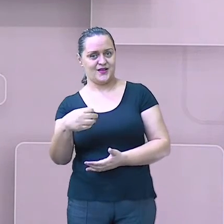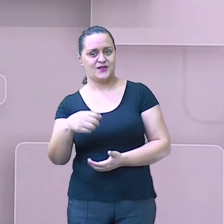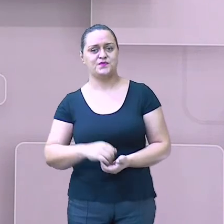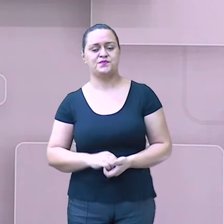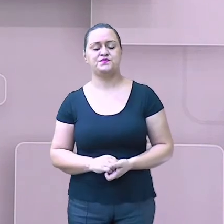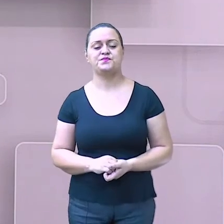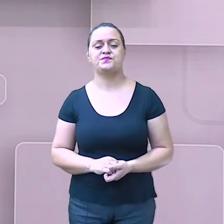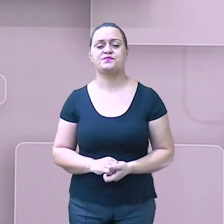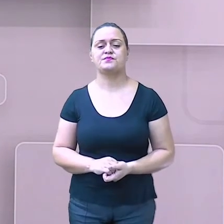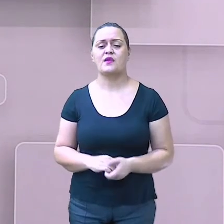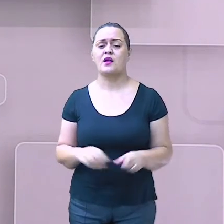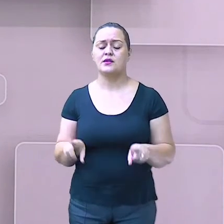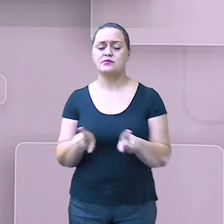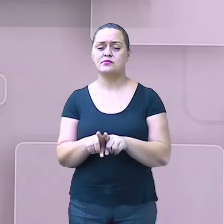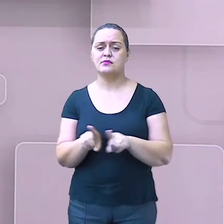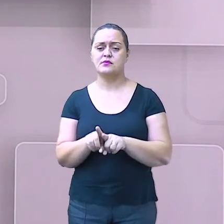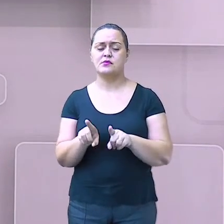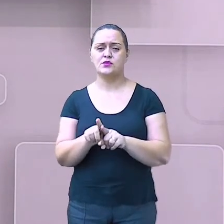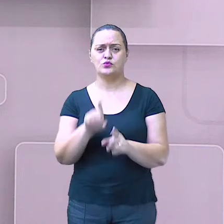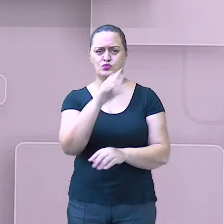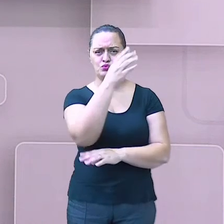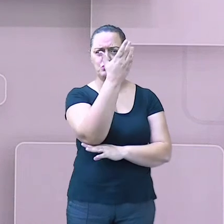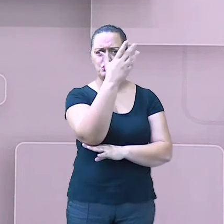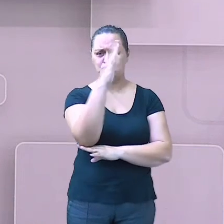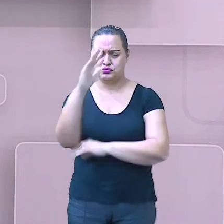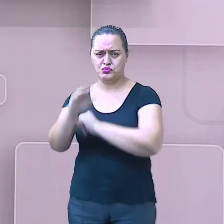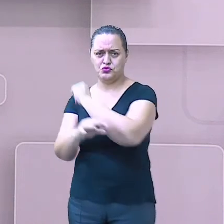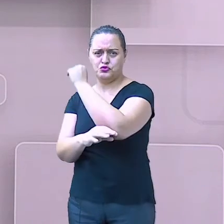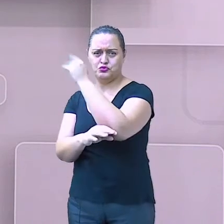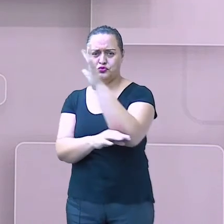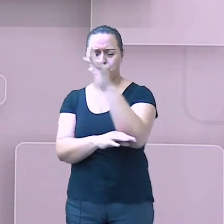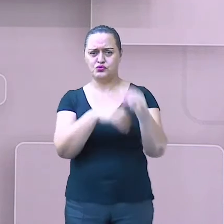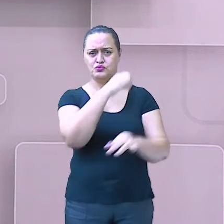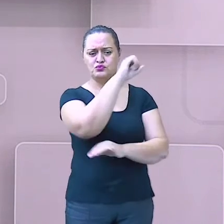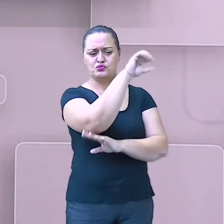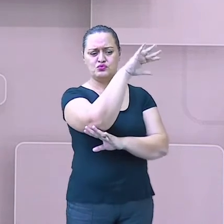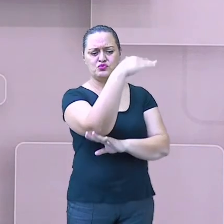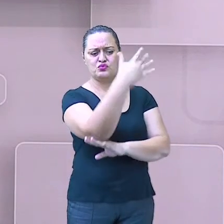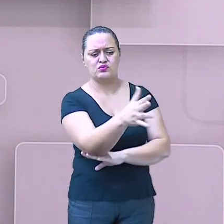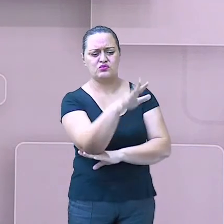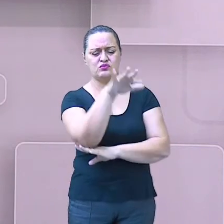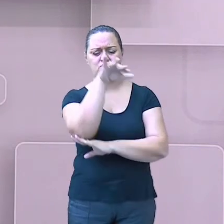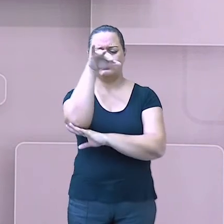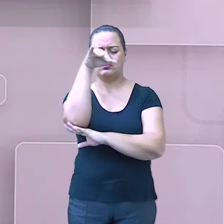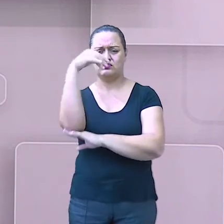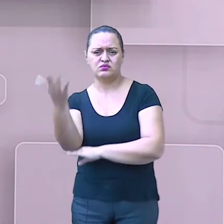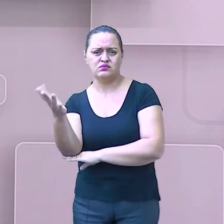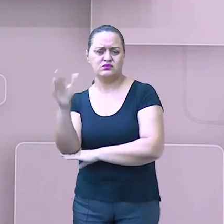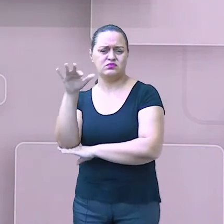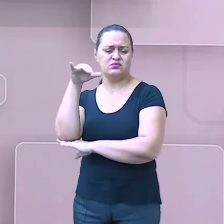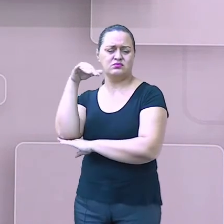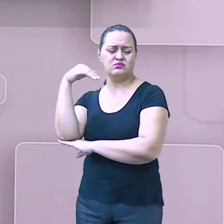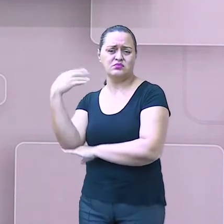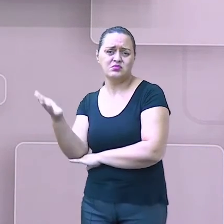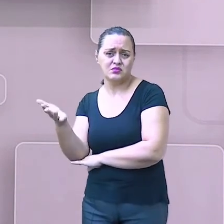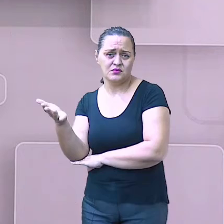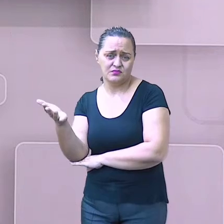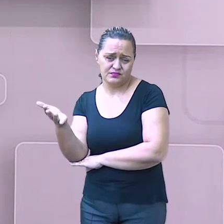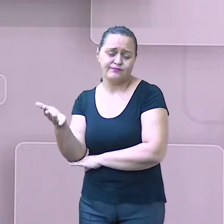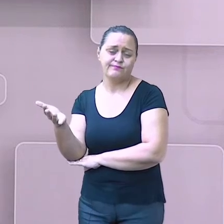a gente tem se preocupado. Mas será que a gente tem pensado em outras formas de